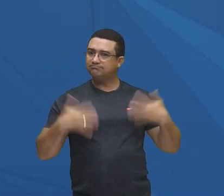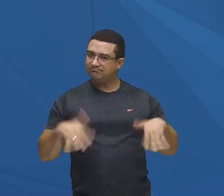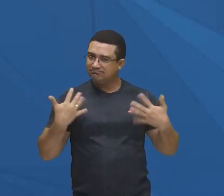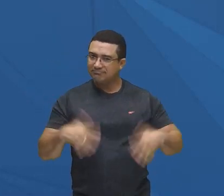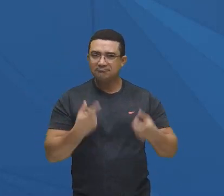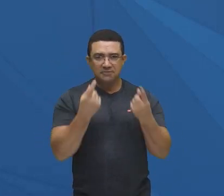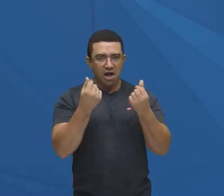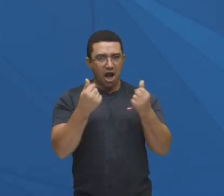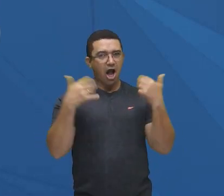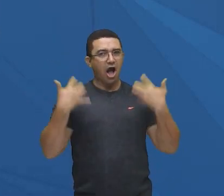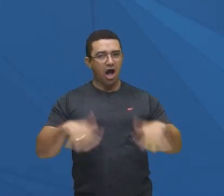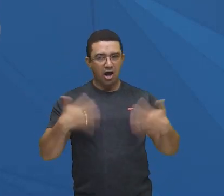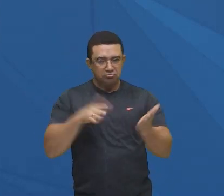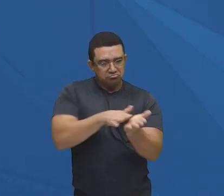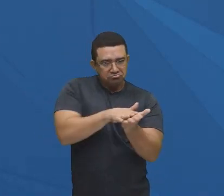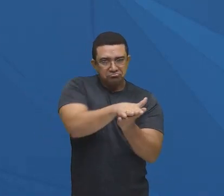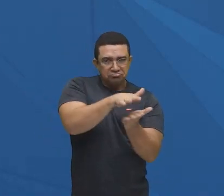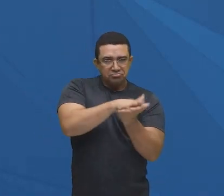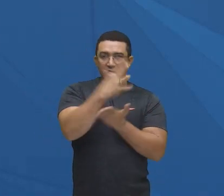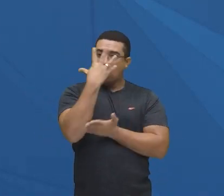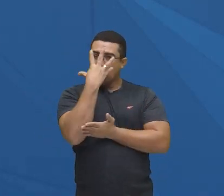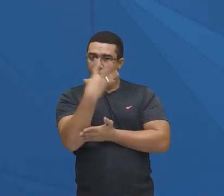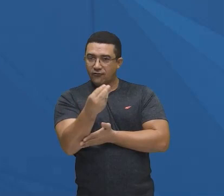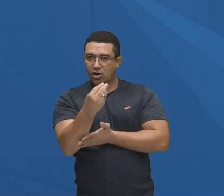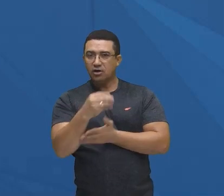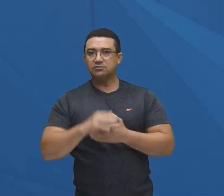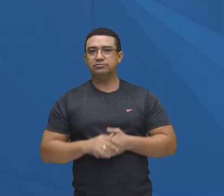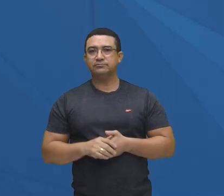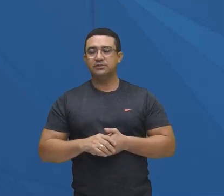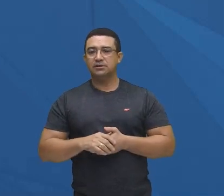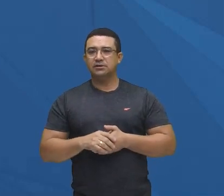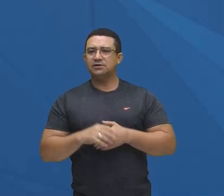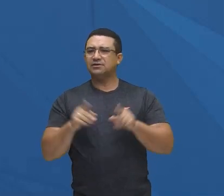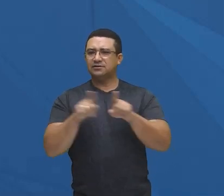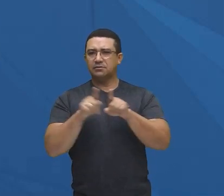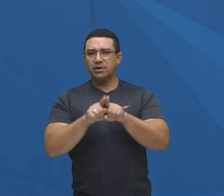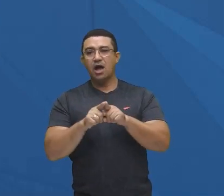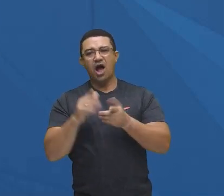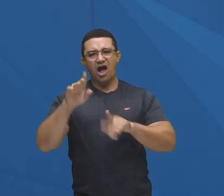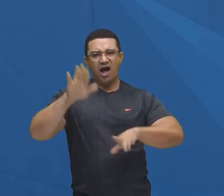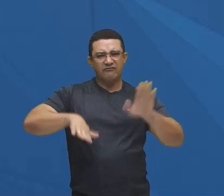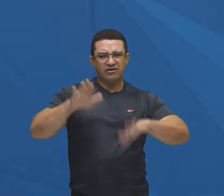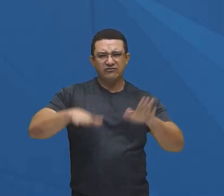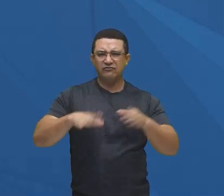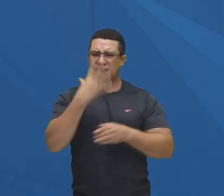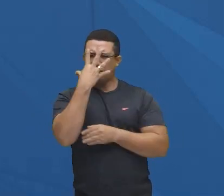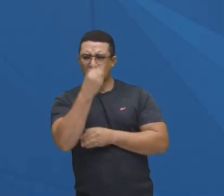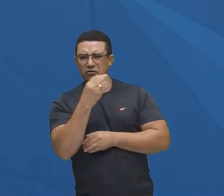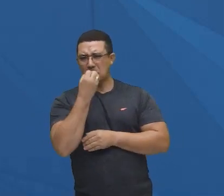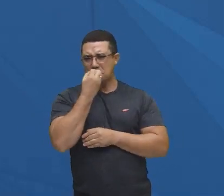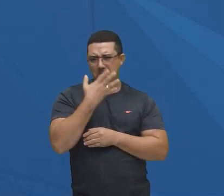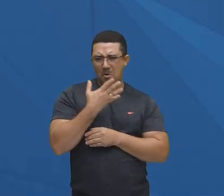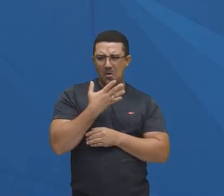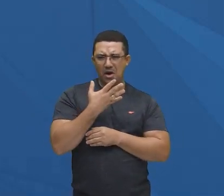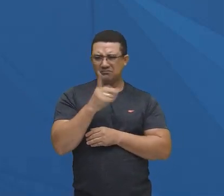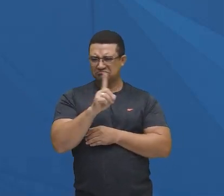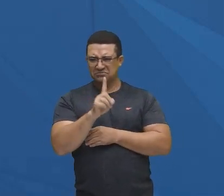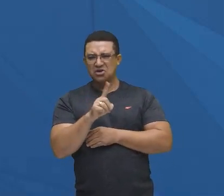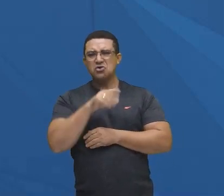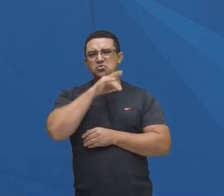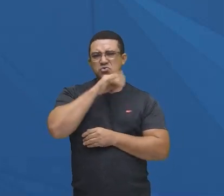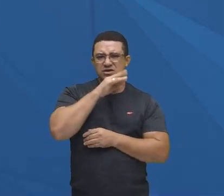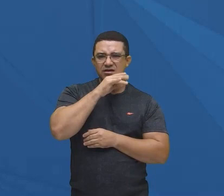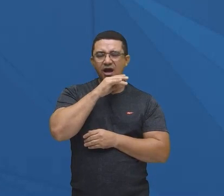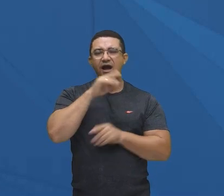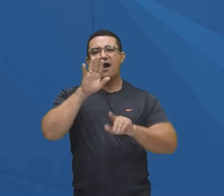impressão de fotos, né? E como tinha a questão do filme, nem todas as fotos ficavam boas, tínhamos ali o problema de perder